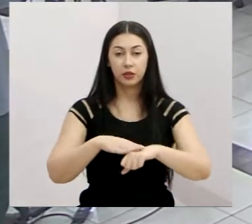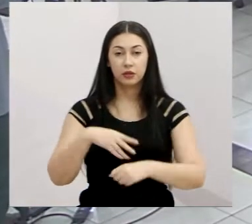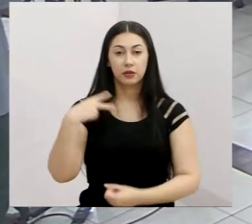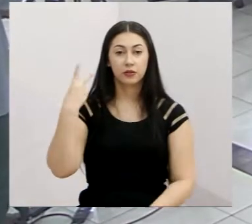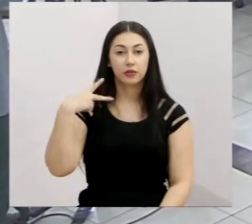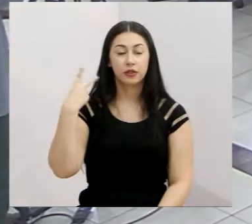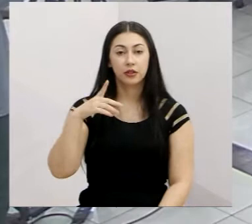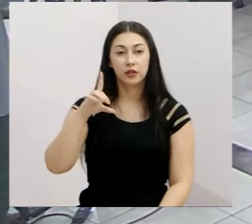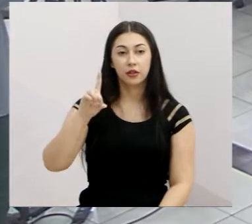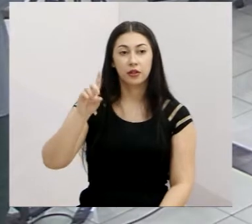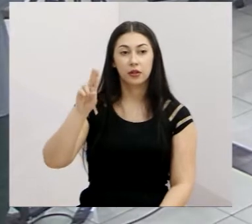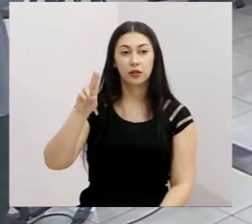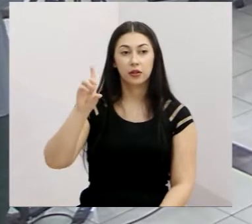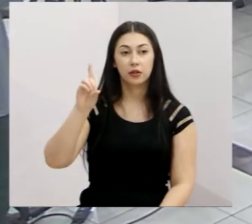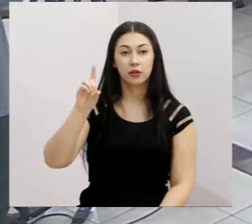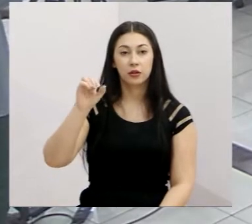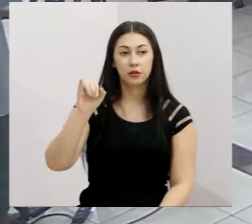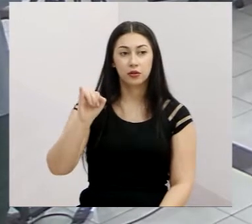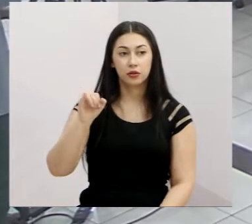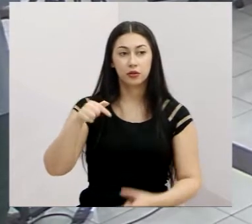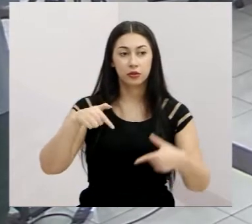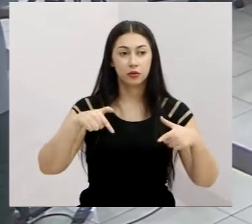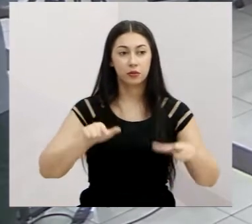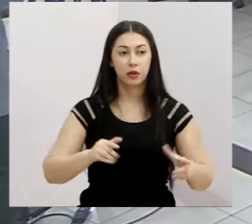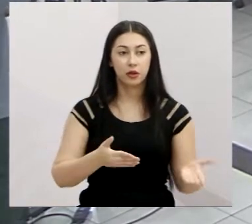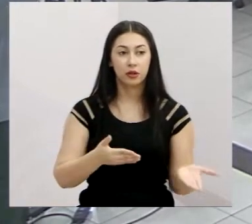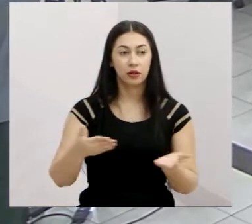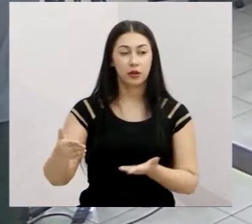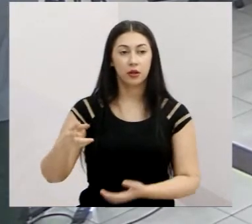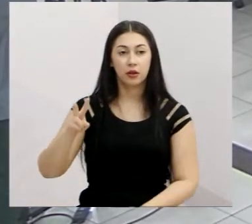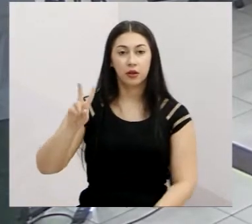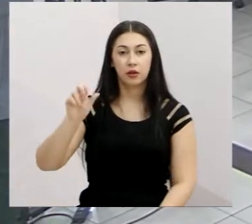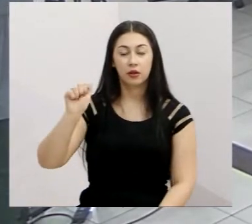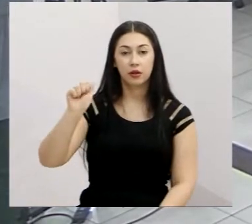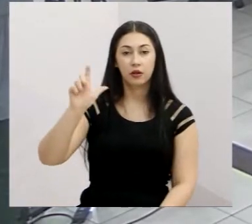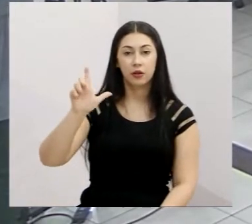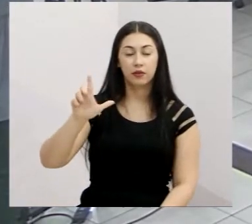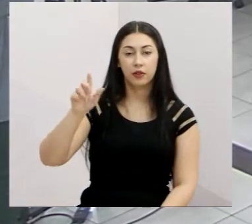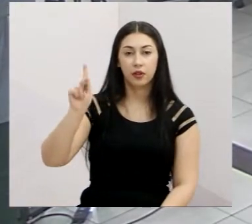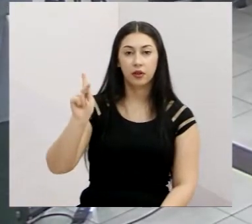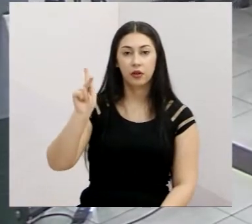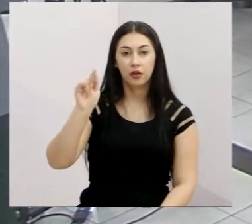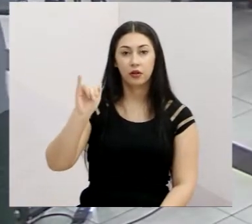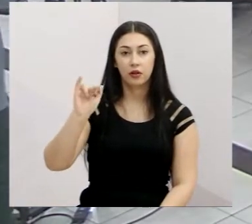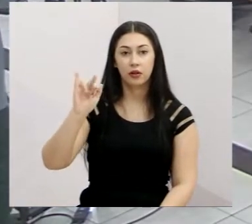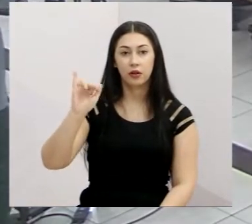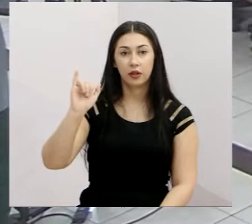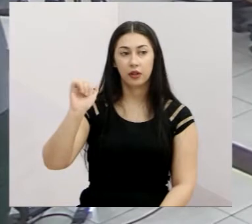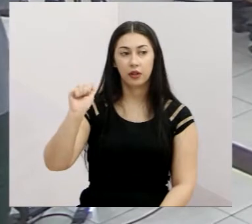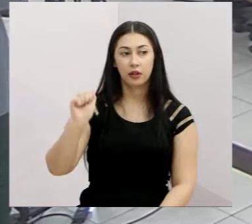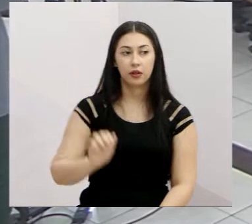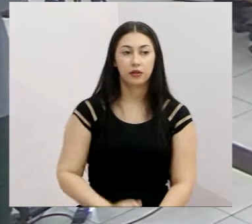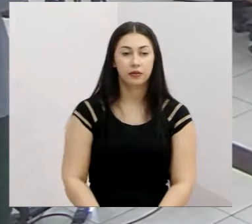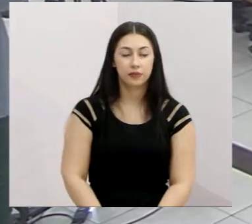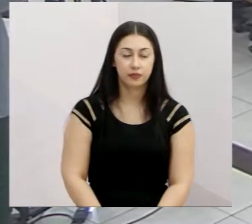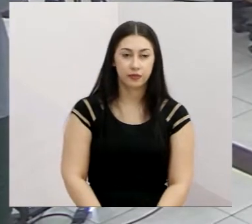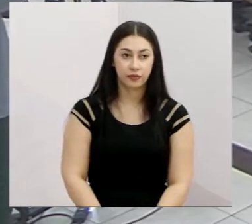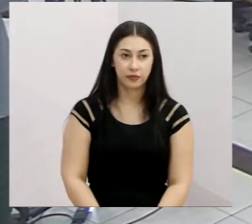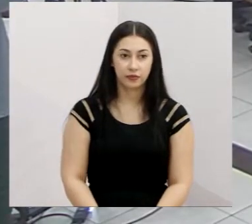o vereador Dude para entregar o diploma para senhora Valquíria Imaculada Rosa